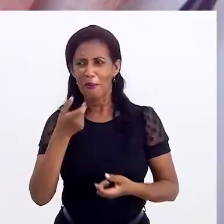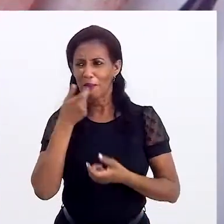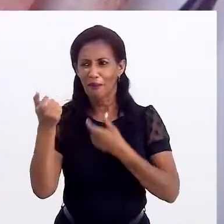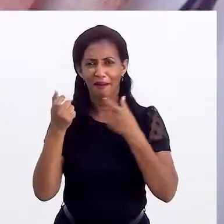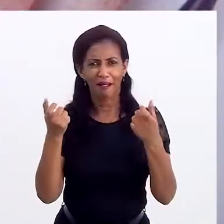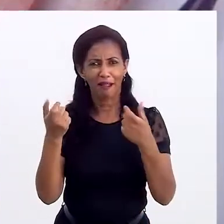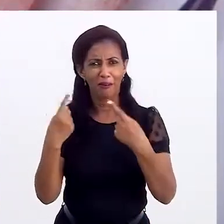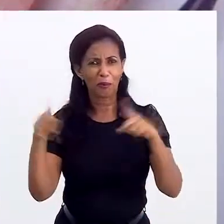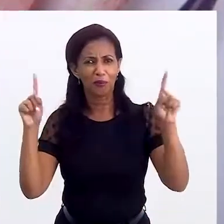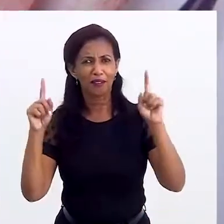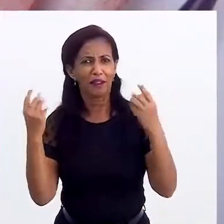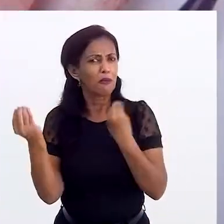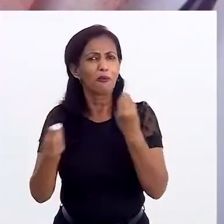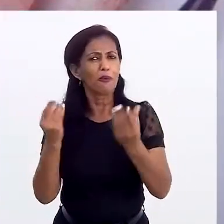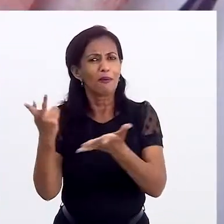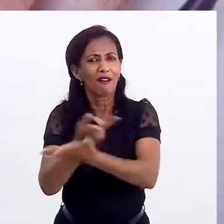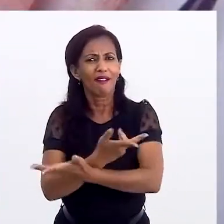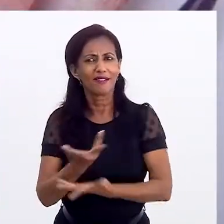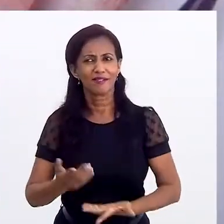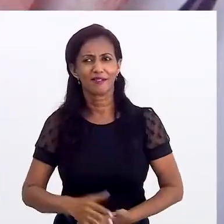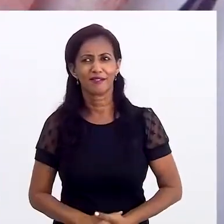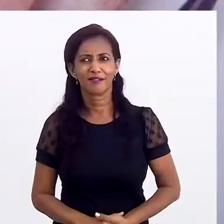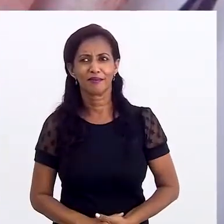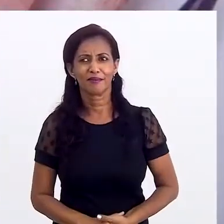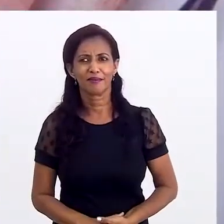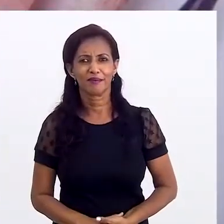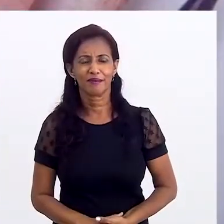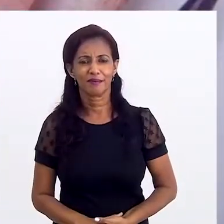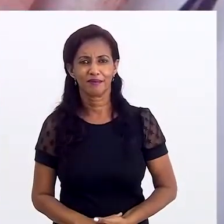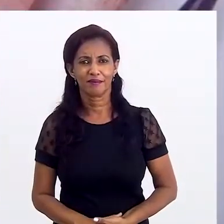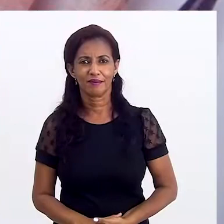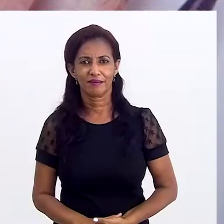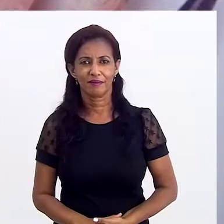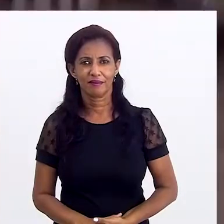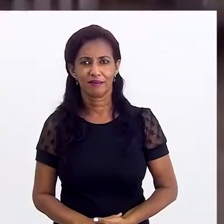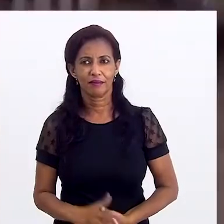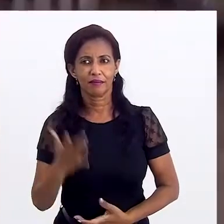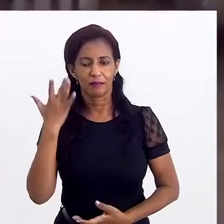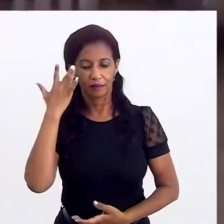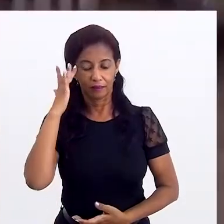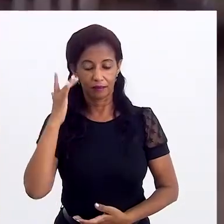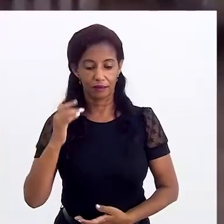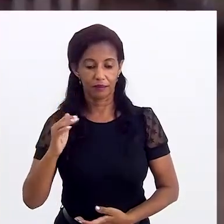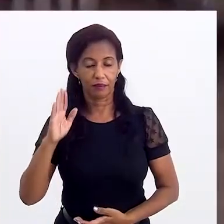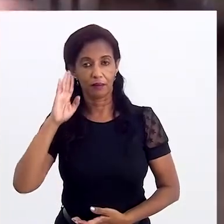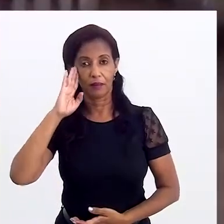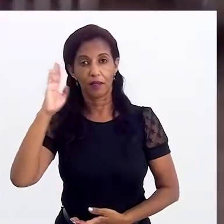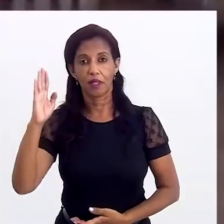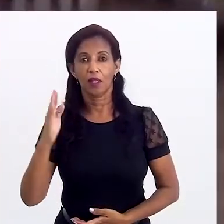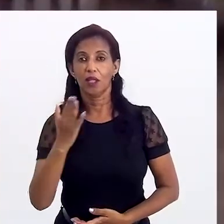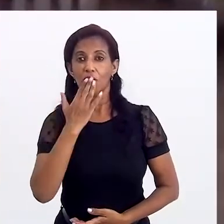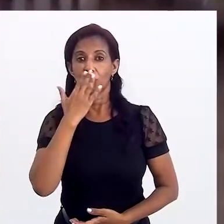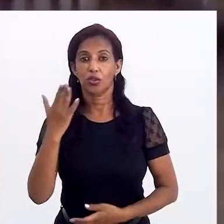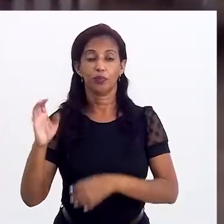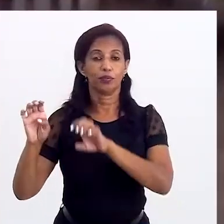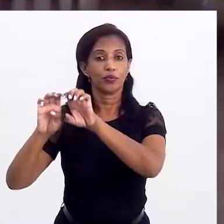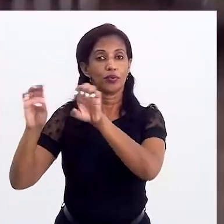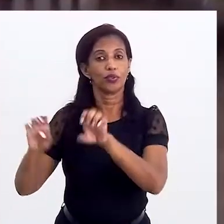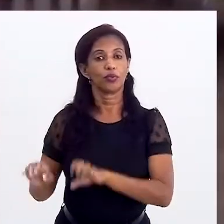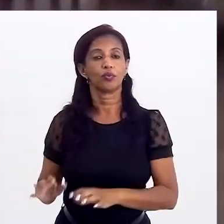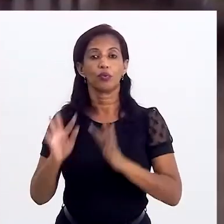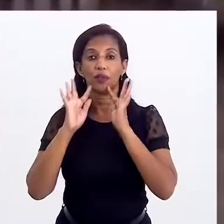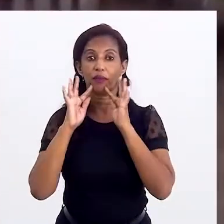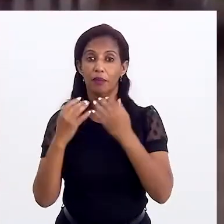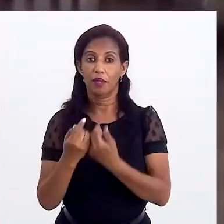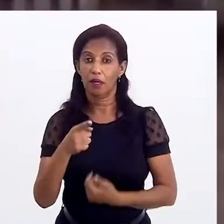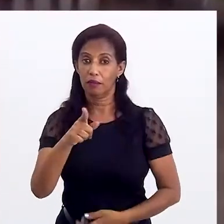divergência? Como é que vocês lidam com isso? Eu acho que vem principalmente do tipo de estrutura familiar que se